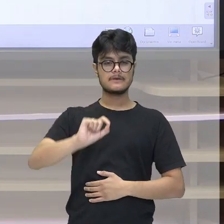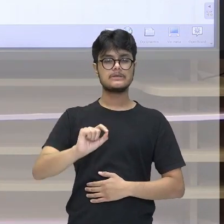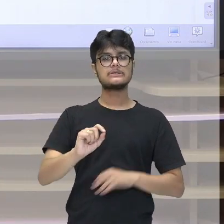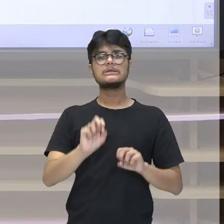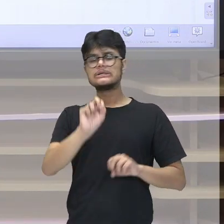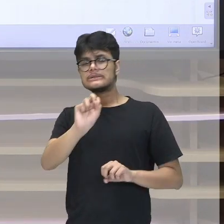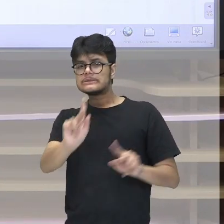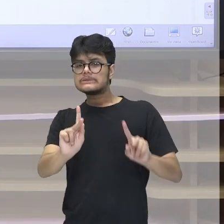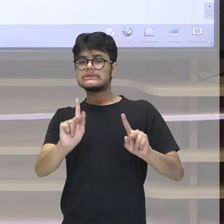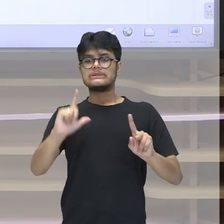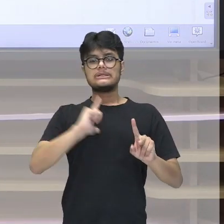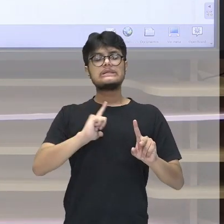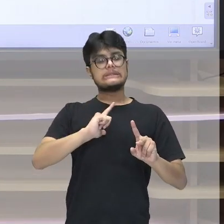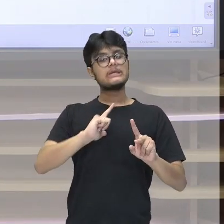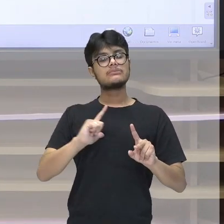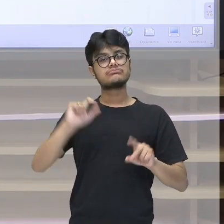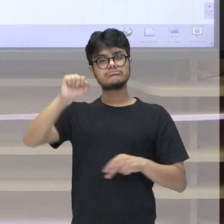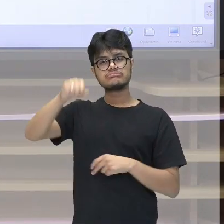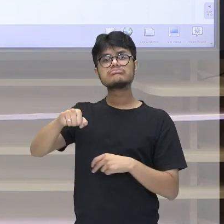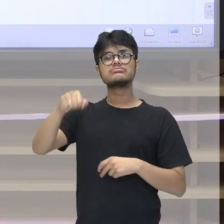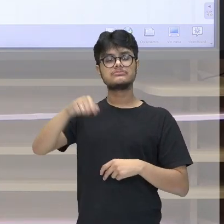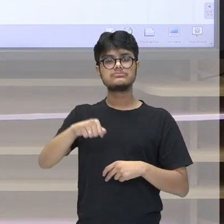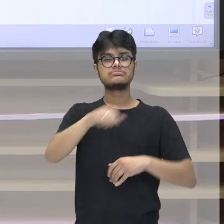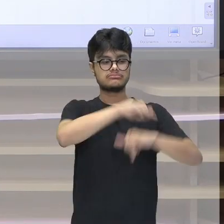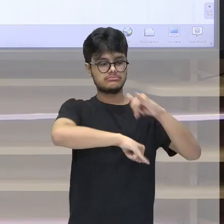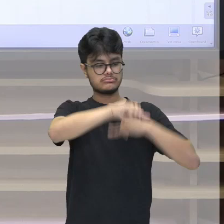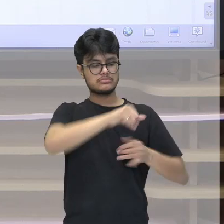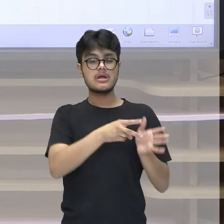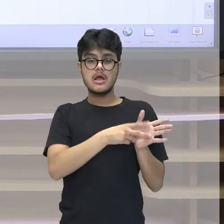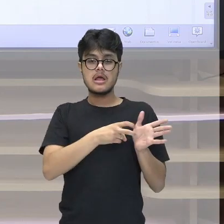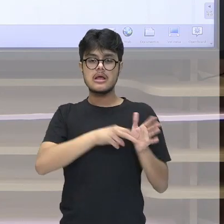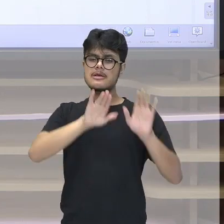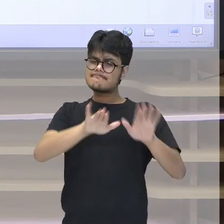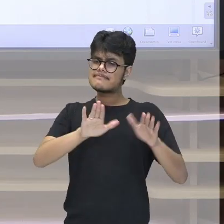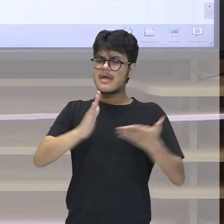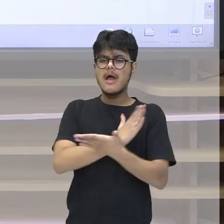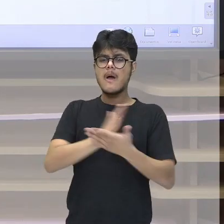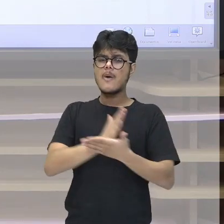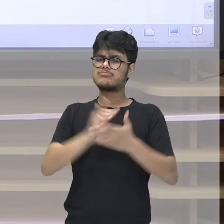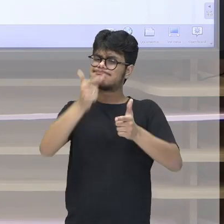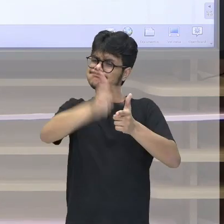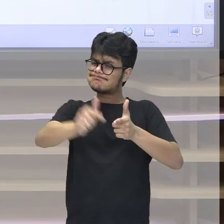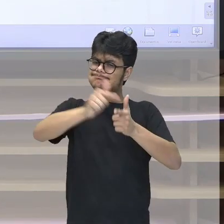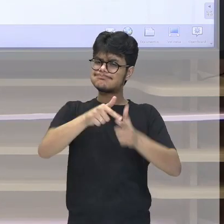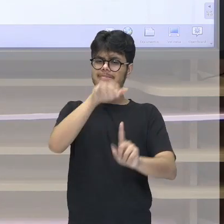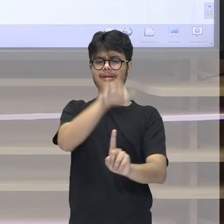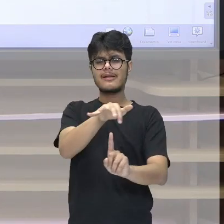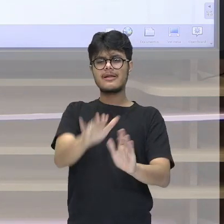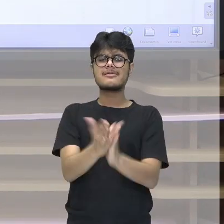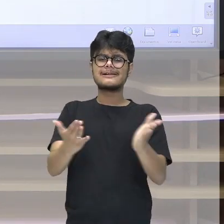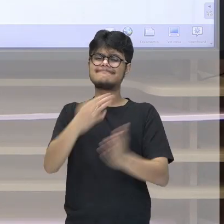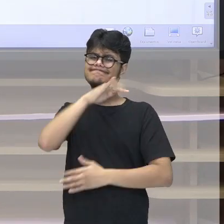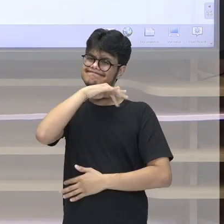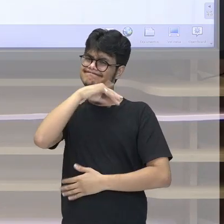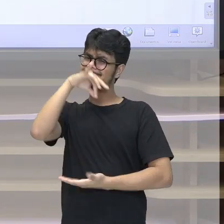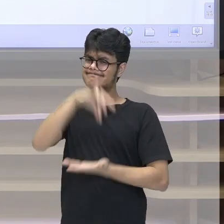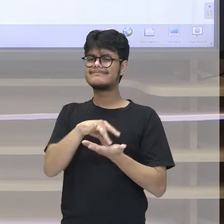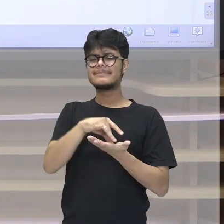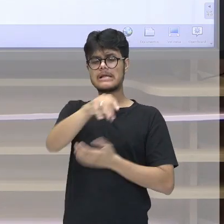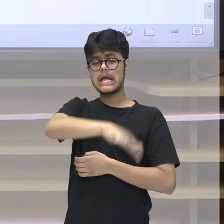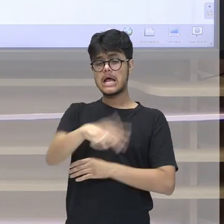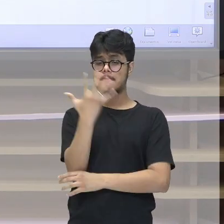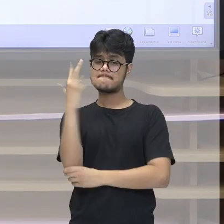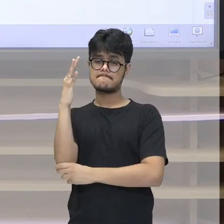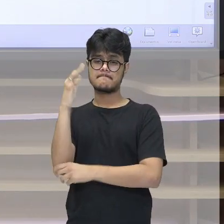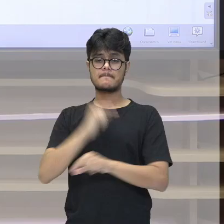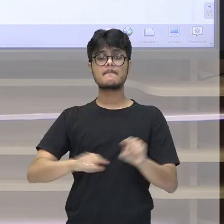queima do combustível fóssil gera muitas consequências, né? E essas consequências são ruins para o meio ambiente